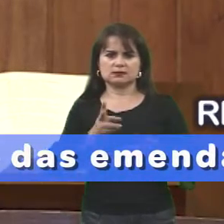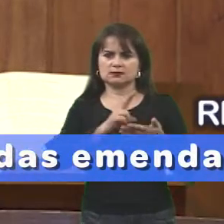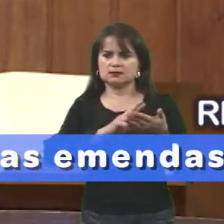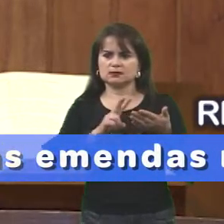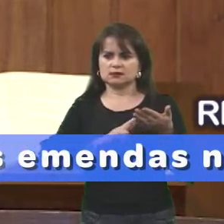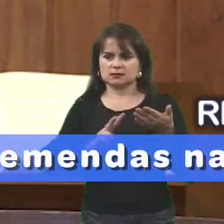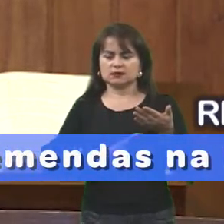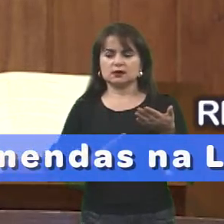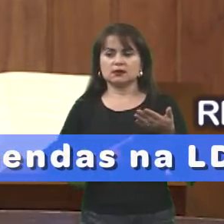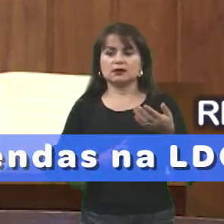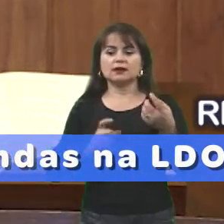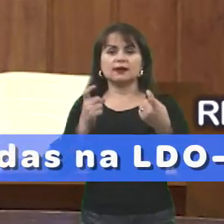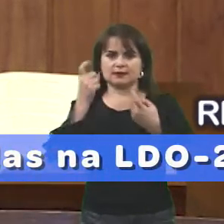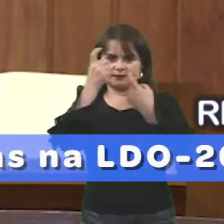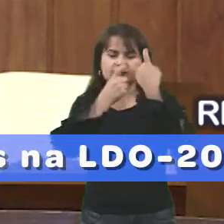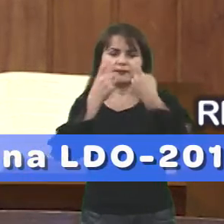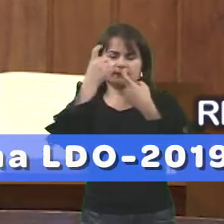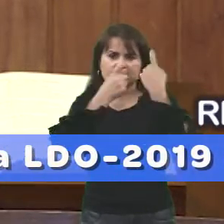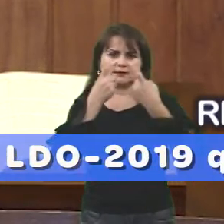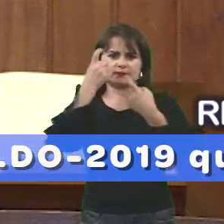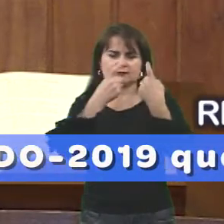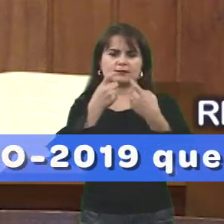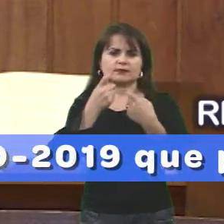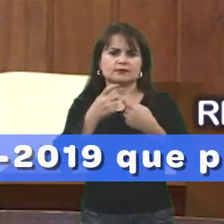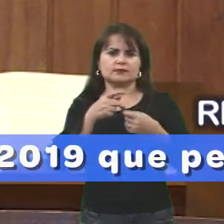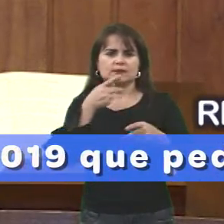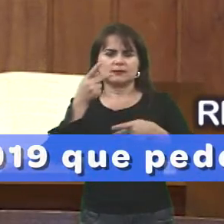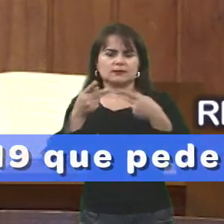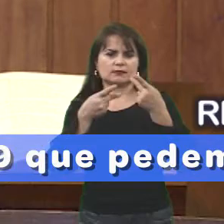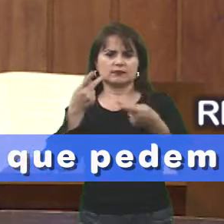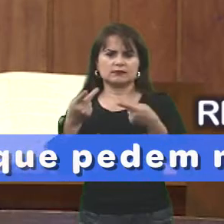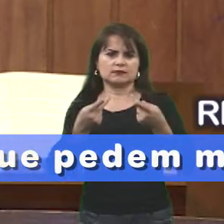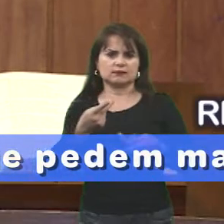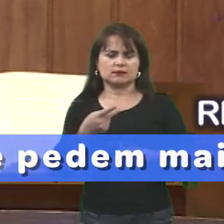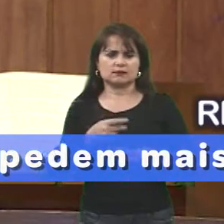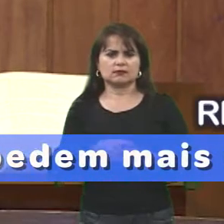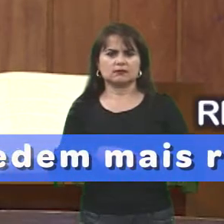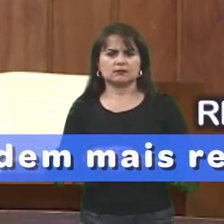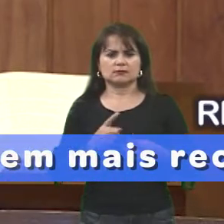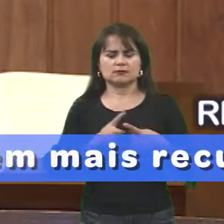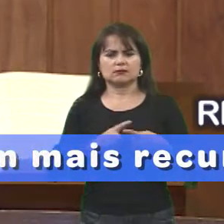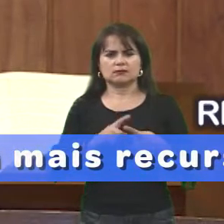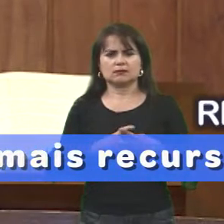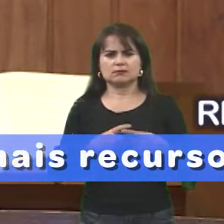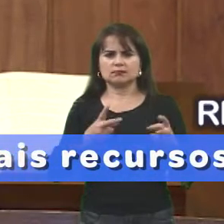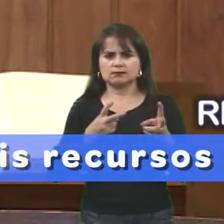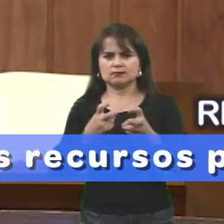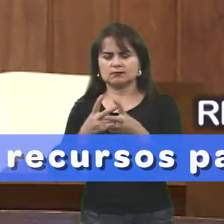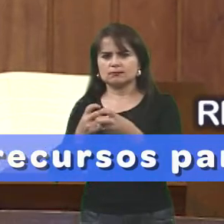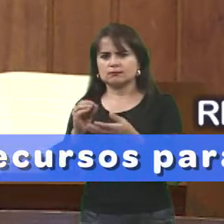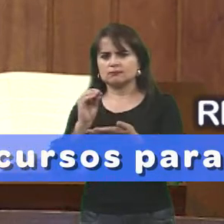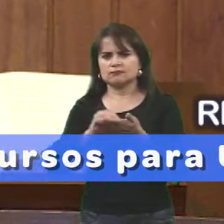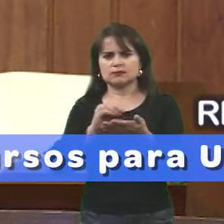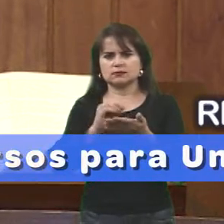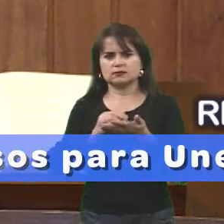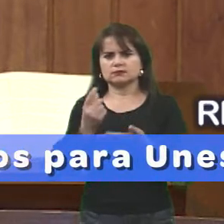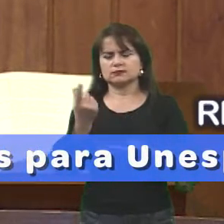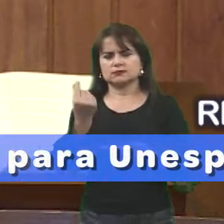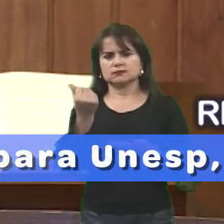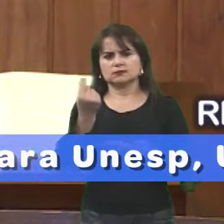que existe quanto à falta de recursos, de investimento